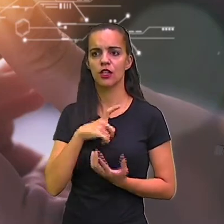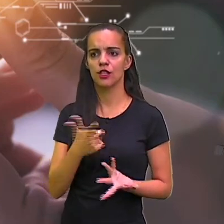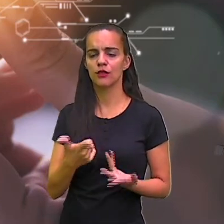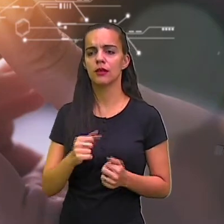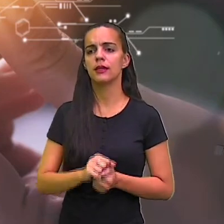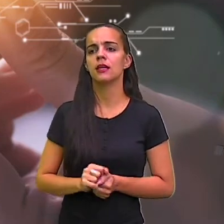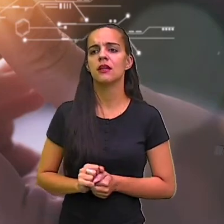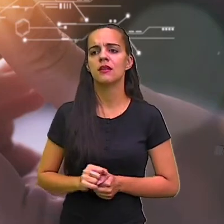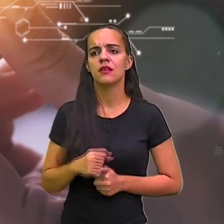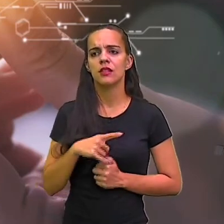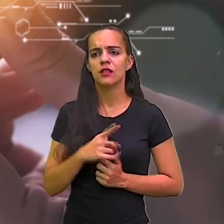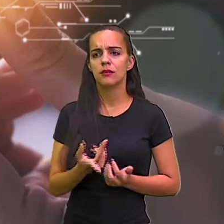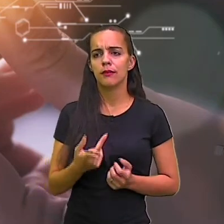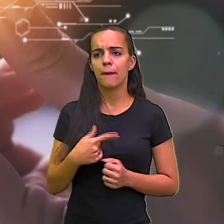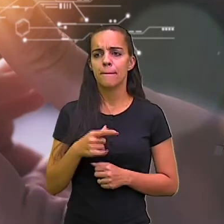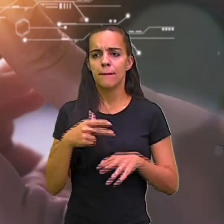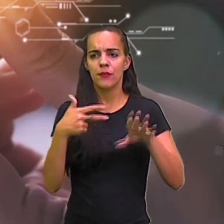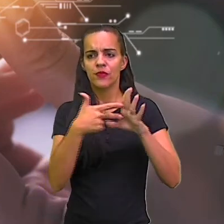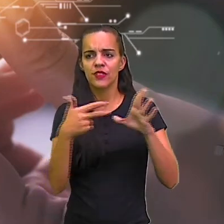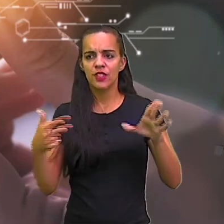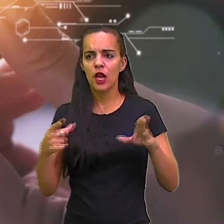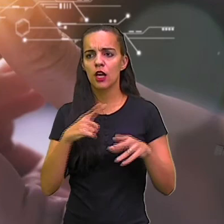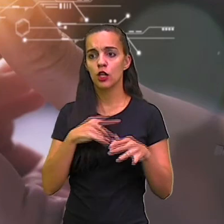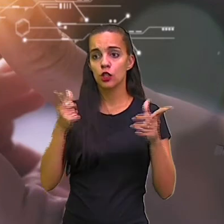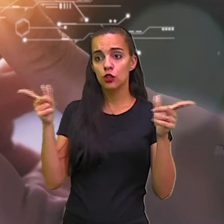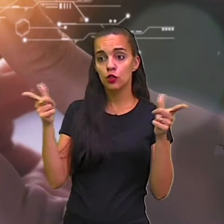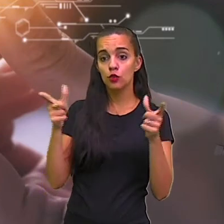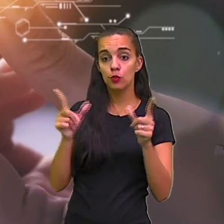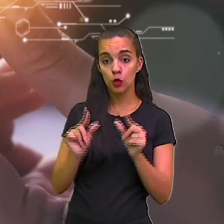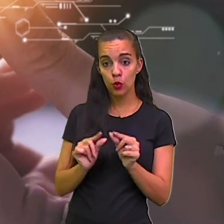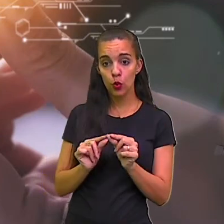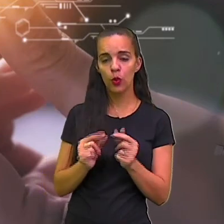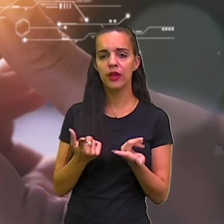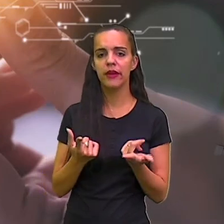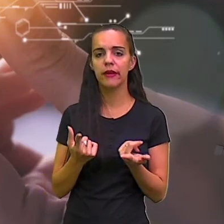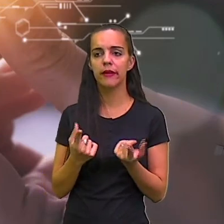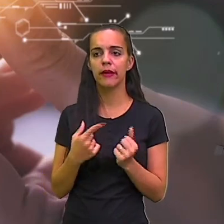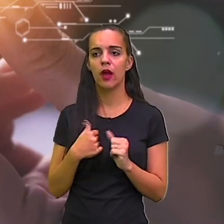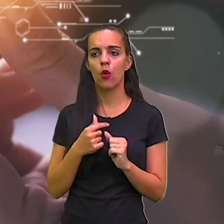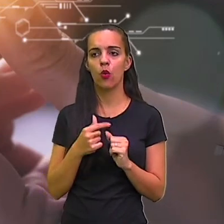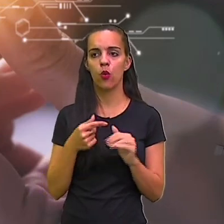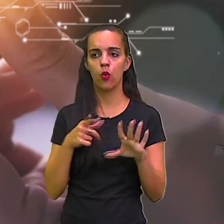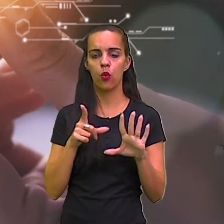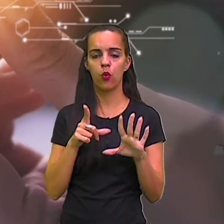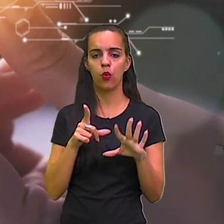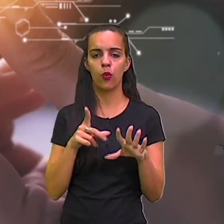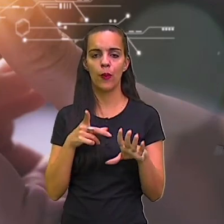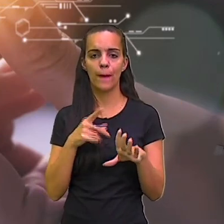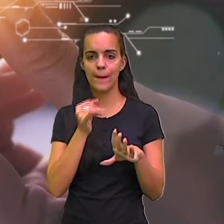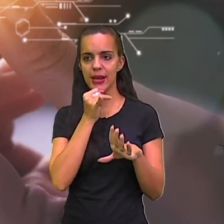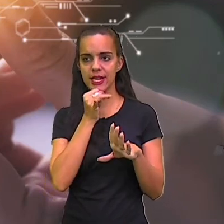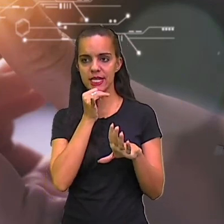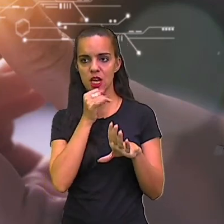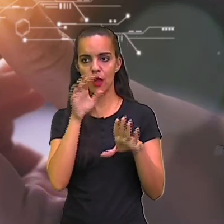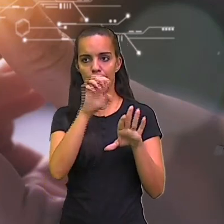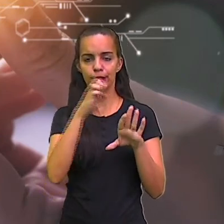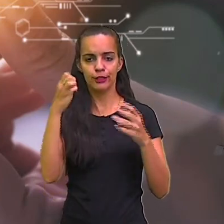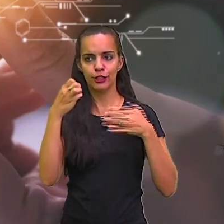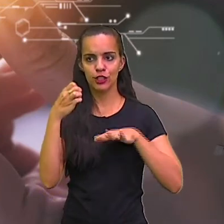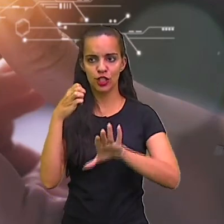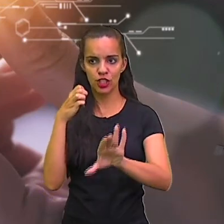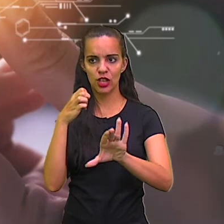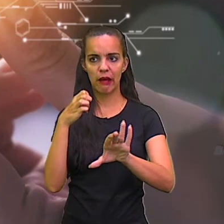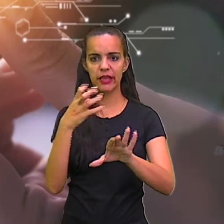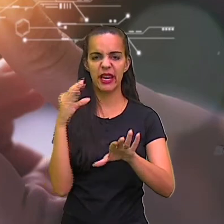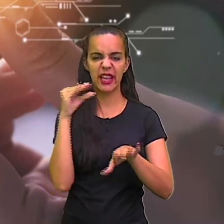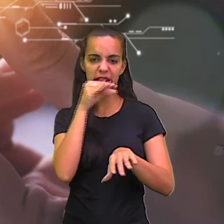estiver usando Vamos diminuir a troca de calor na geladeira a gente nunca deve colocar alimentos quentes na geladeira espere